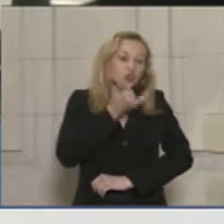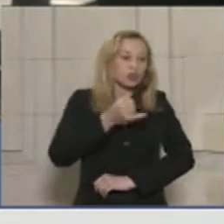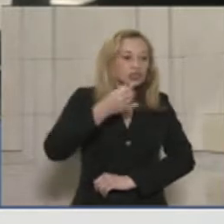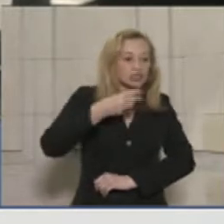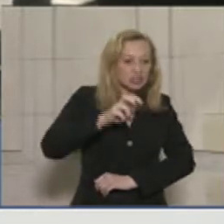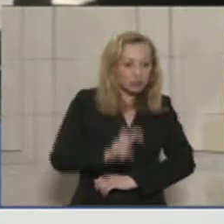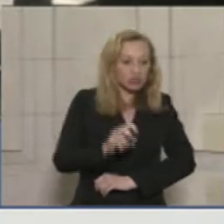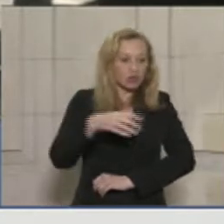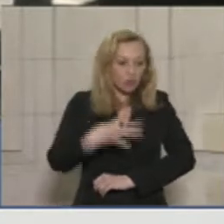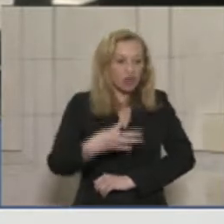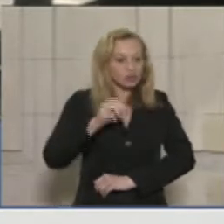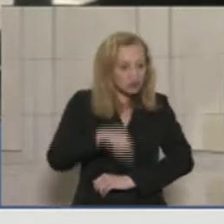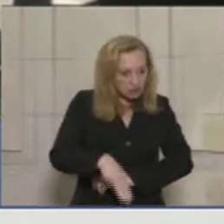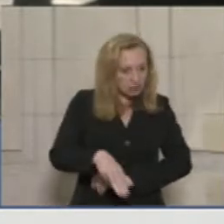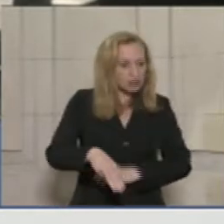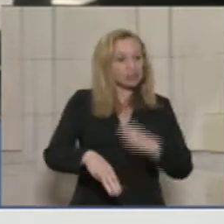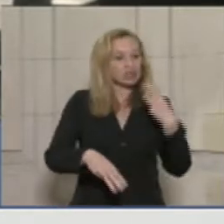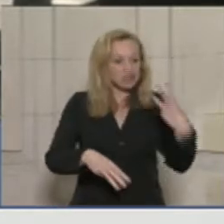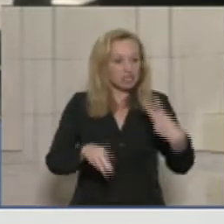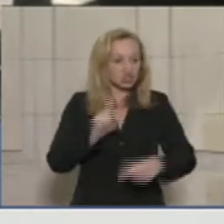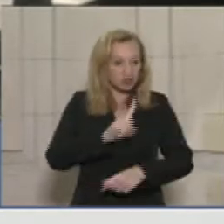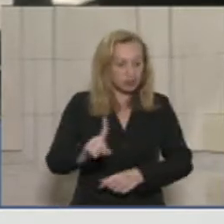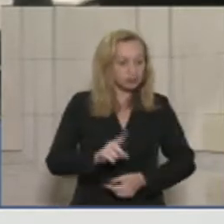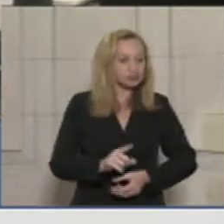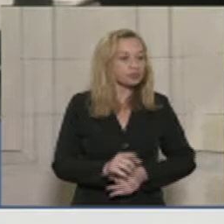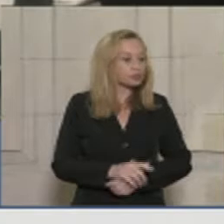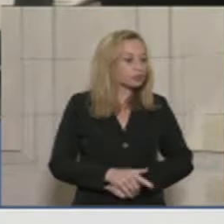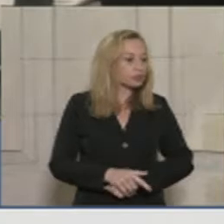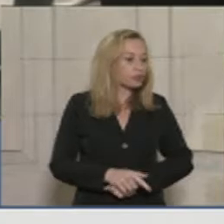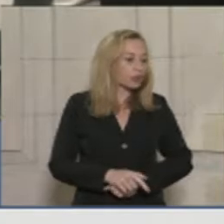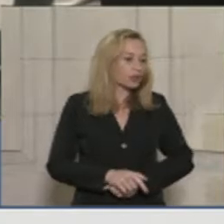54 sim e 6 não.